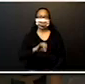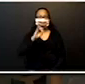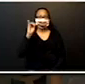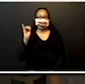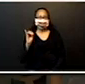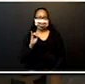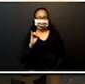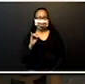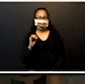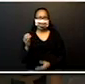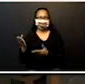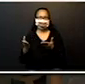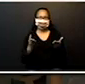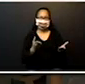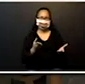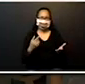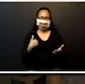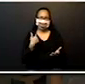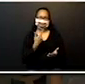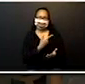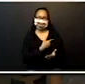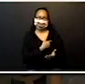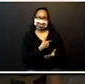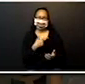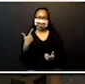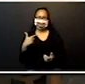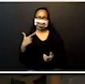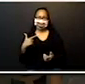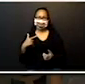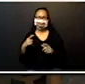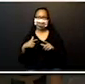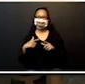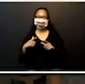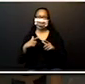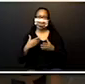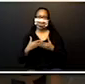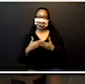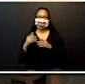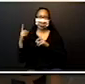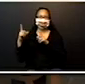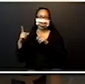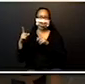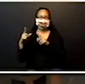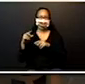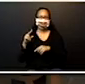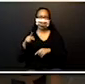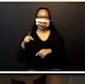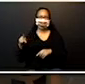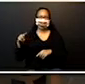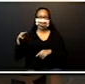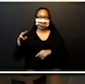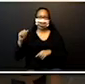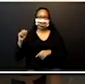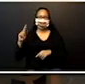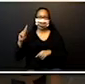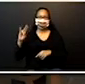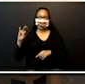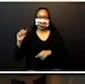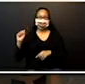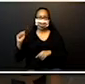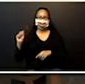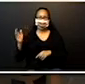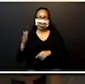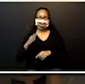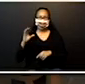Olá, sejam bem-vindos à nossa segunda videoaula de português. Meu nome é Maria Cristina. Para quem já assistiu a